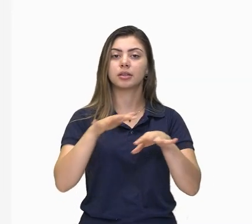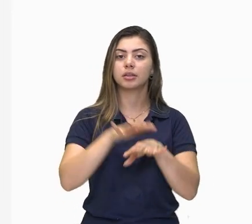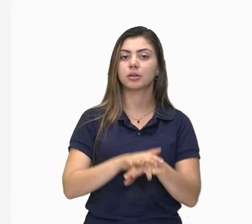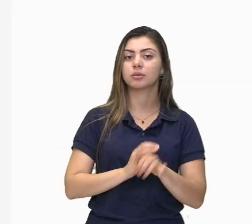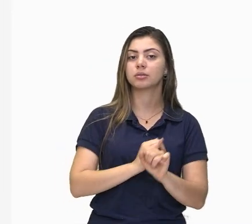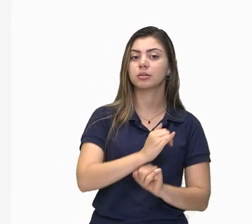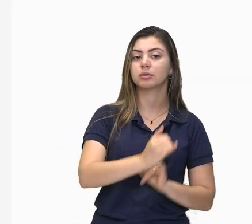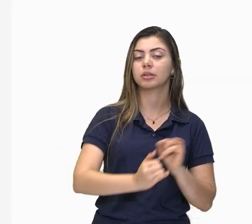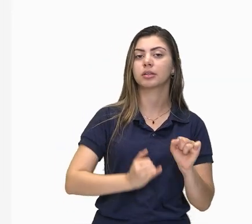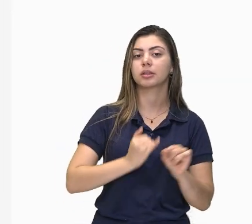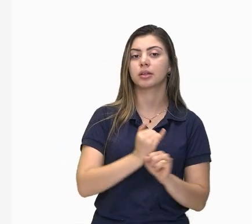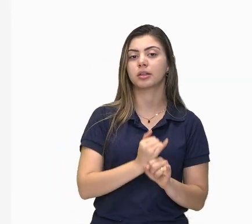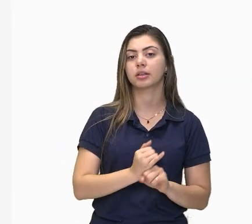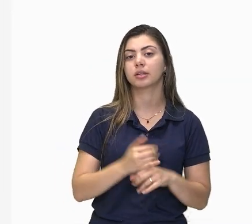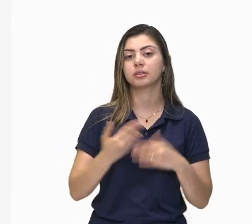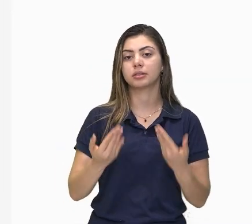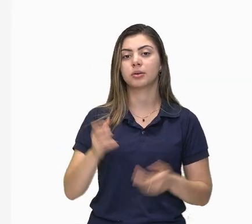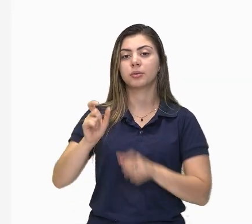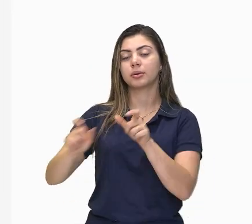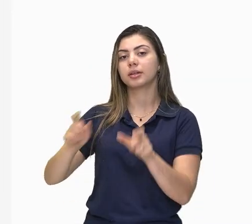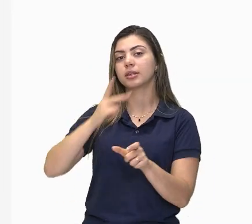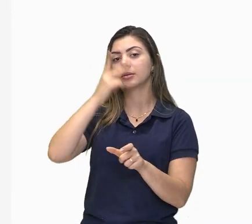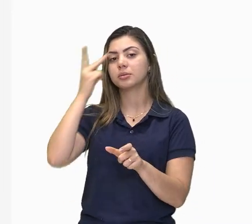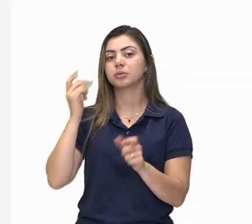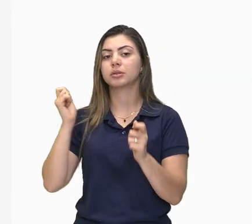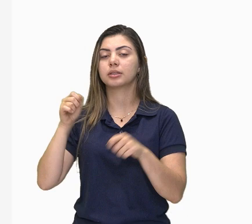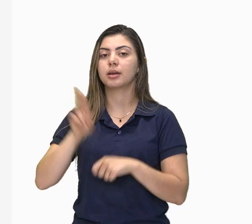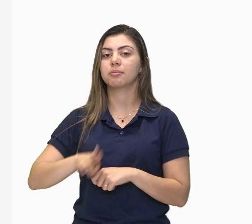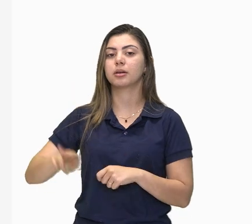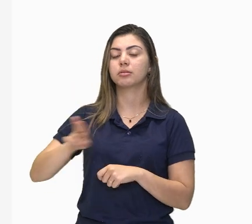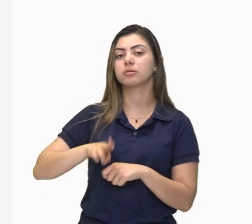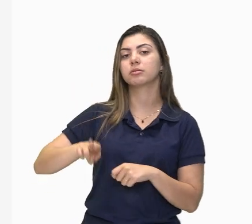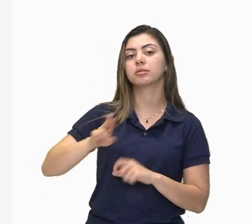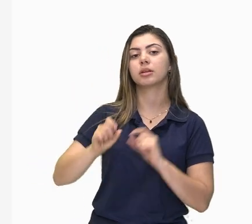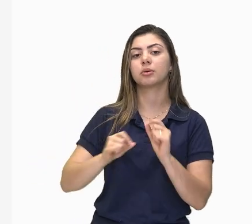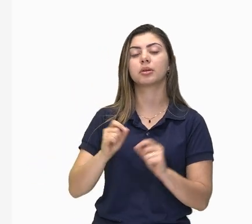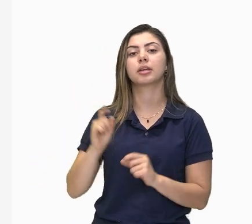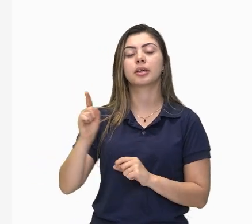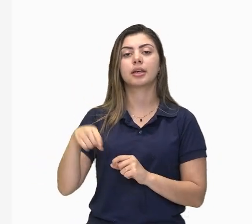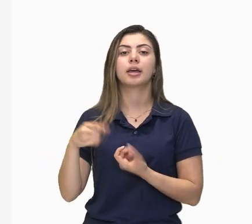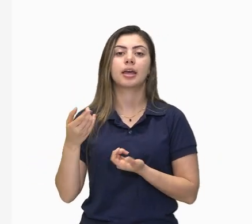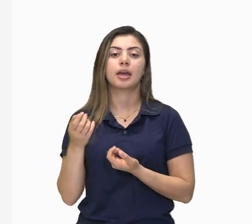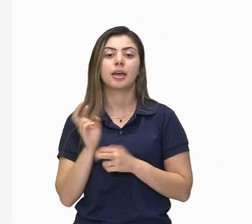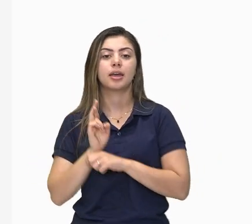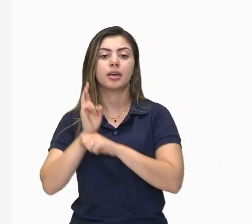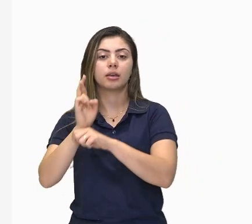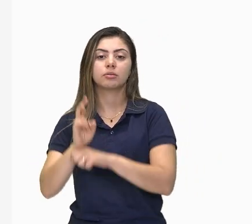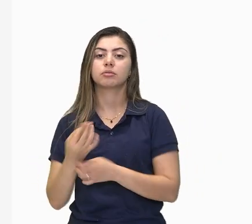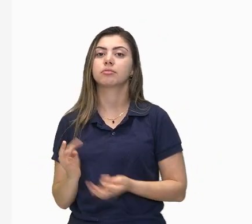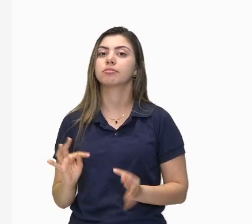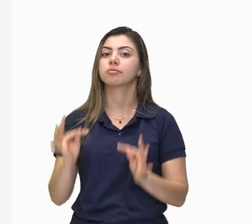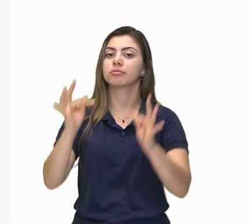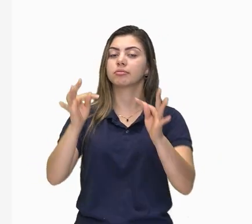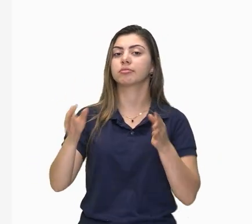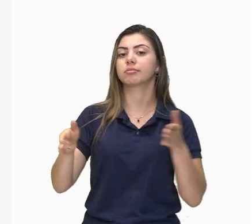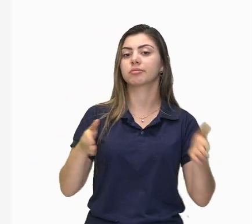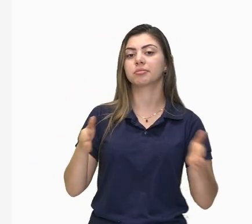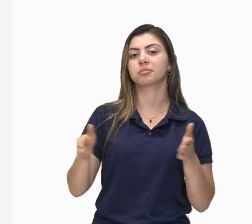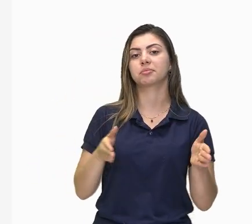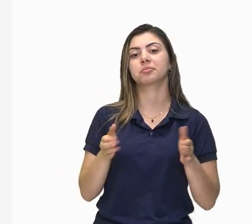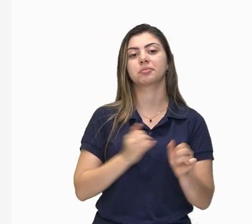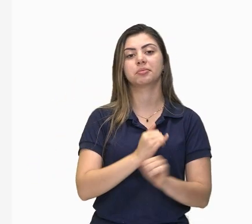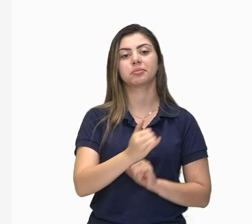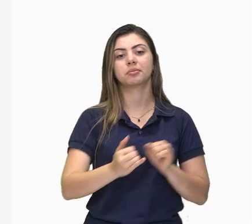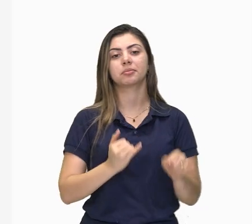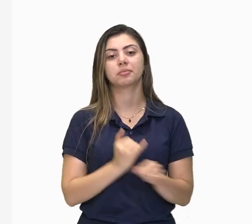digital, aumentando o número de pessoas utilizando as ferramentas de tecnologia da era digital, é um objetivo que